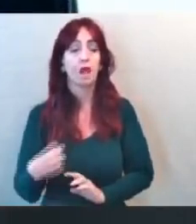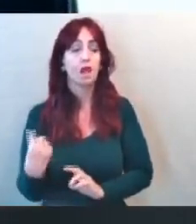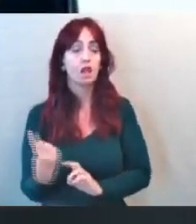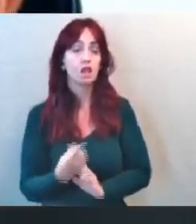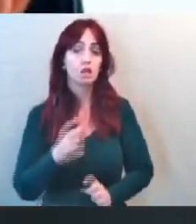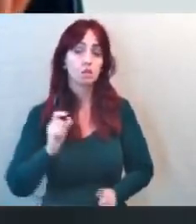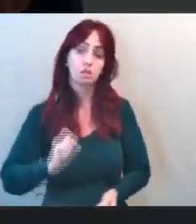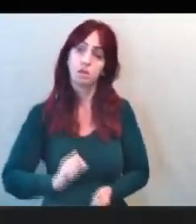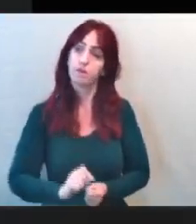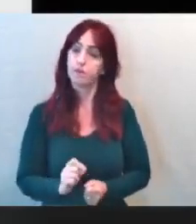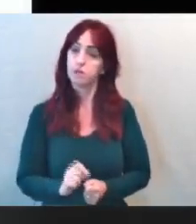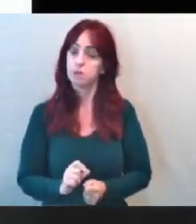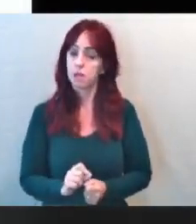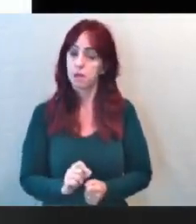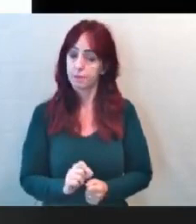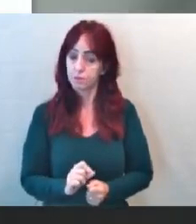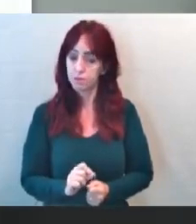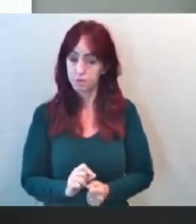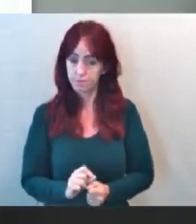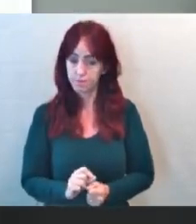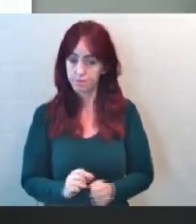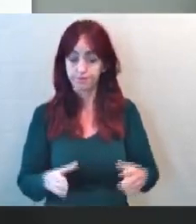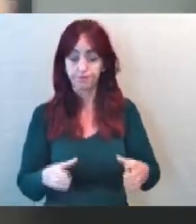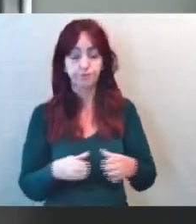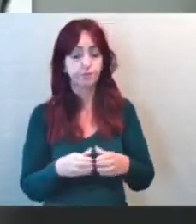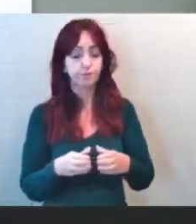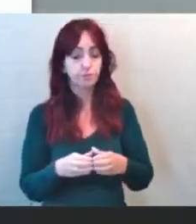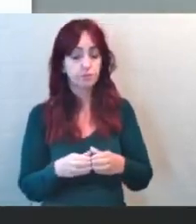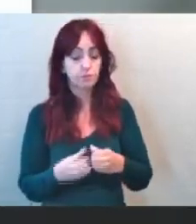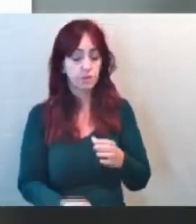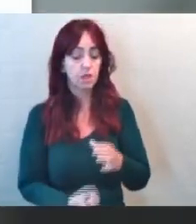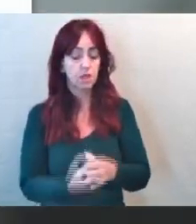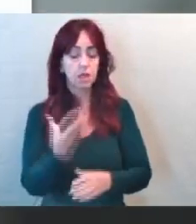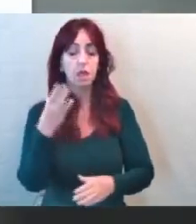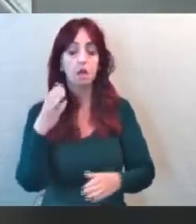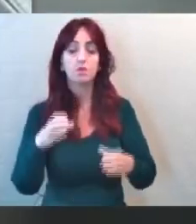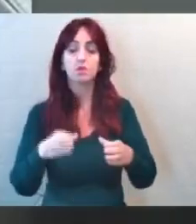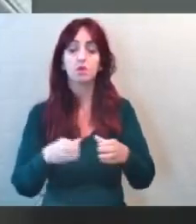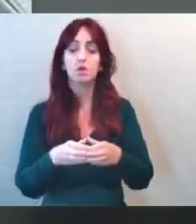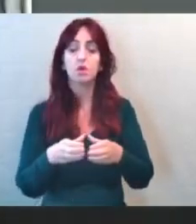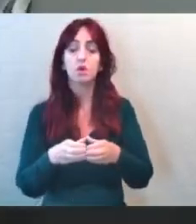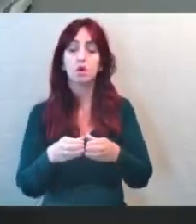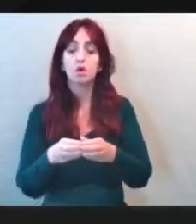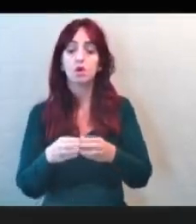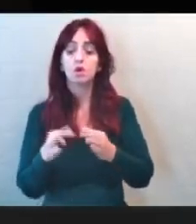Nós fizemos um grupo técnico para